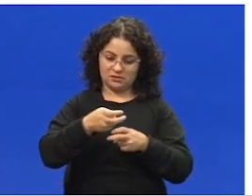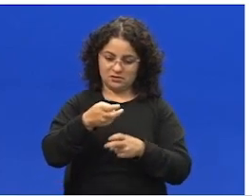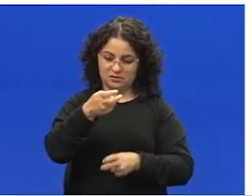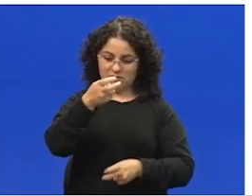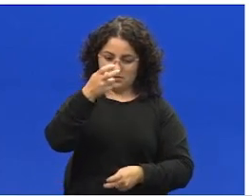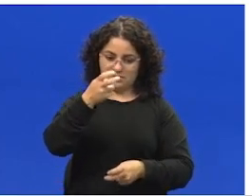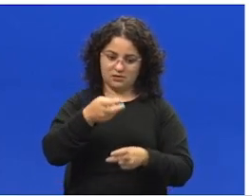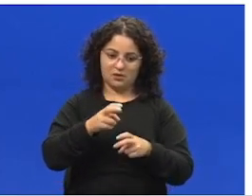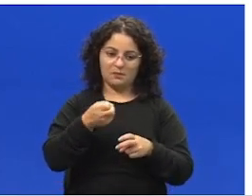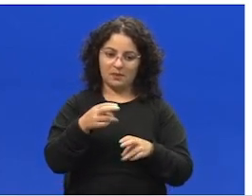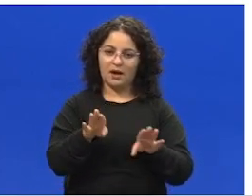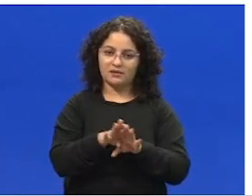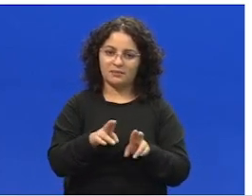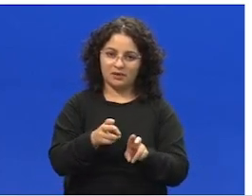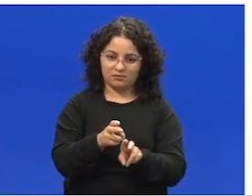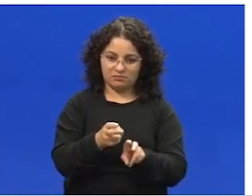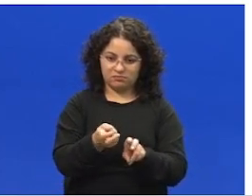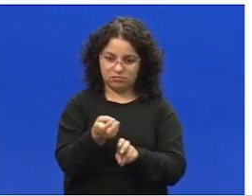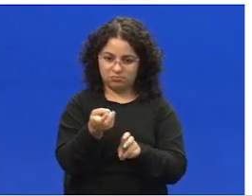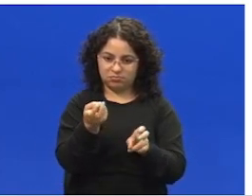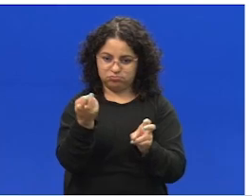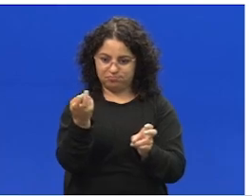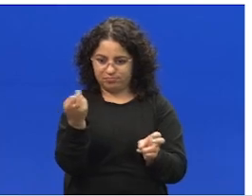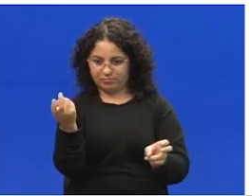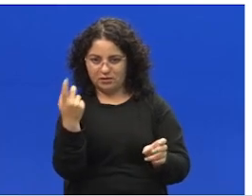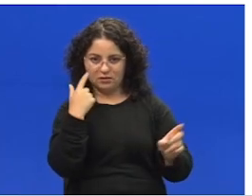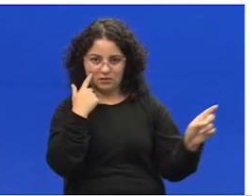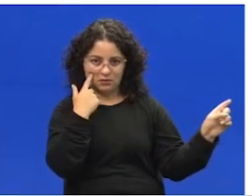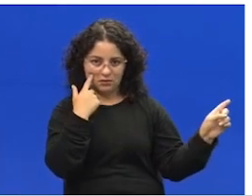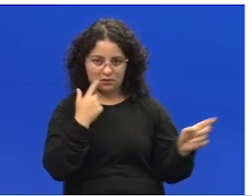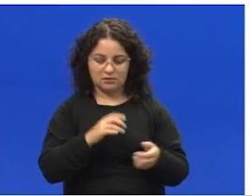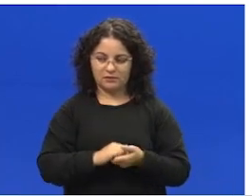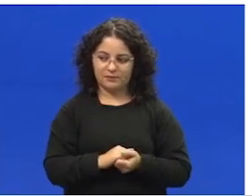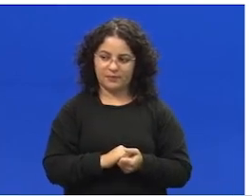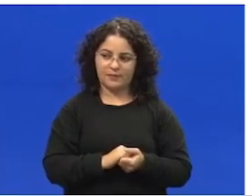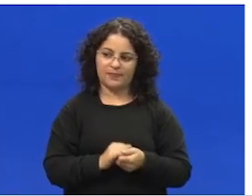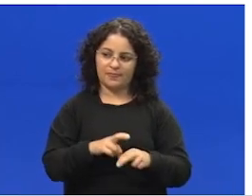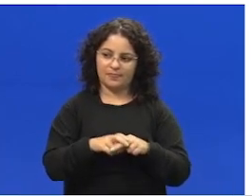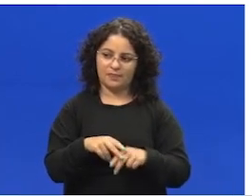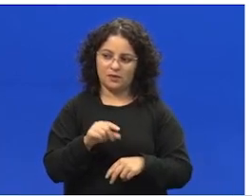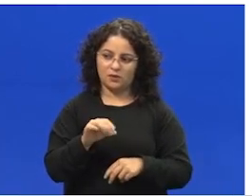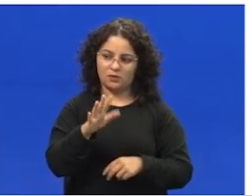componente rotacional também associado. Então, isso gera